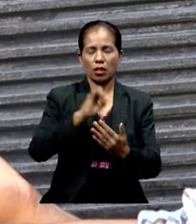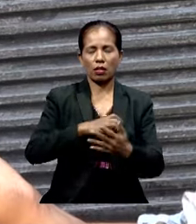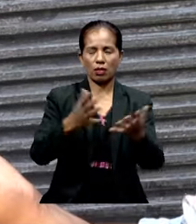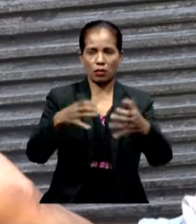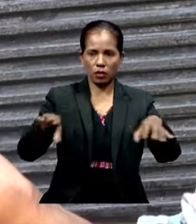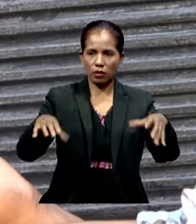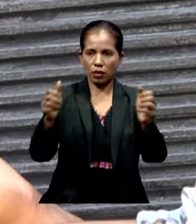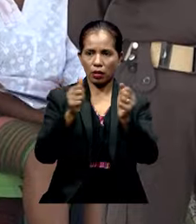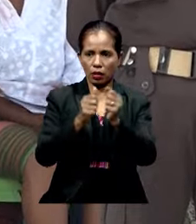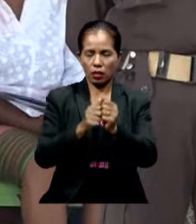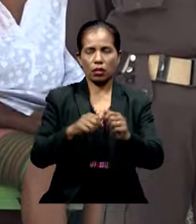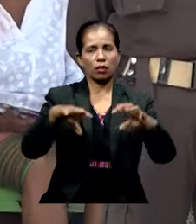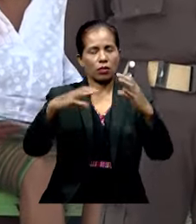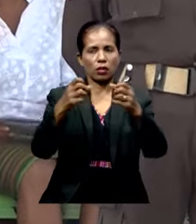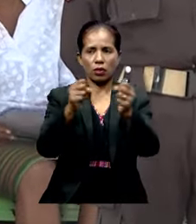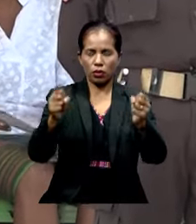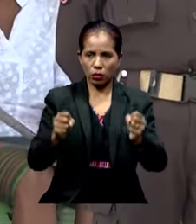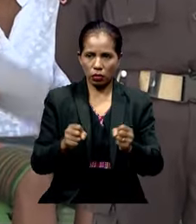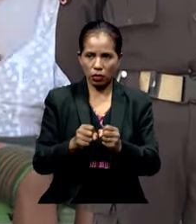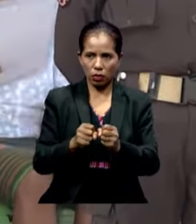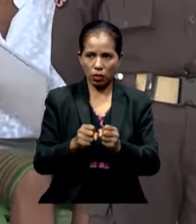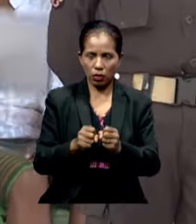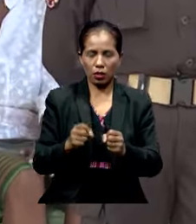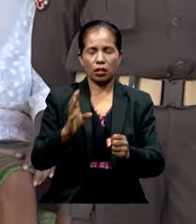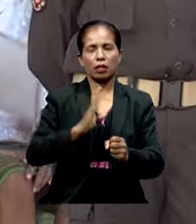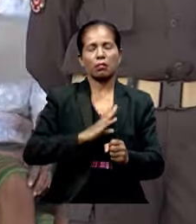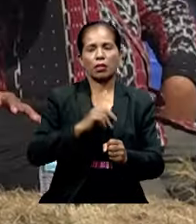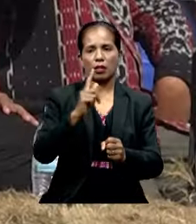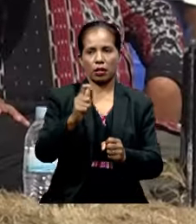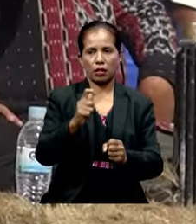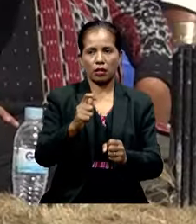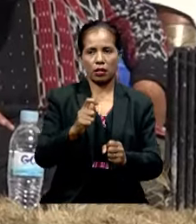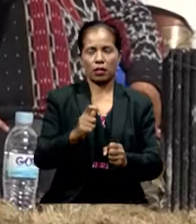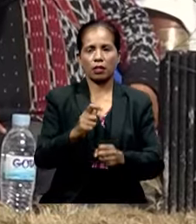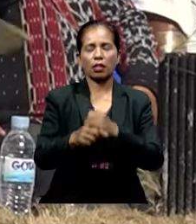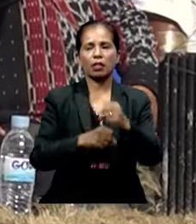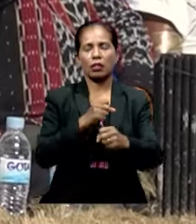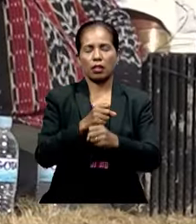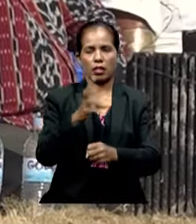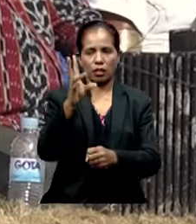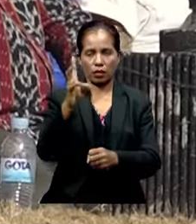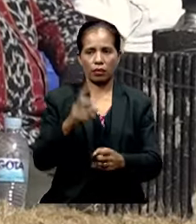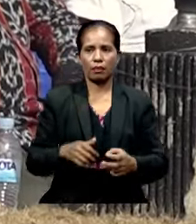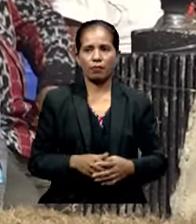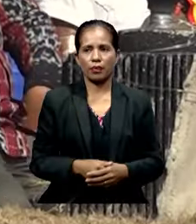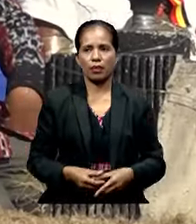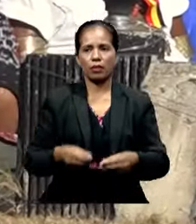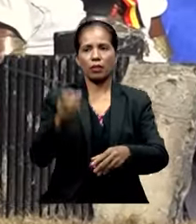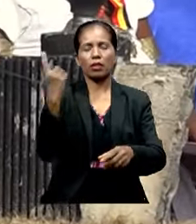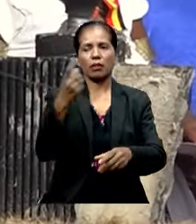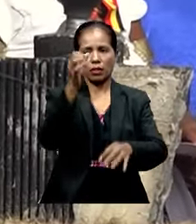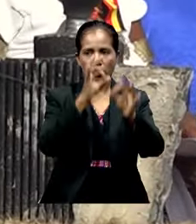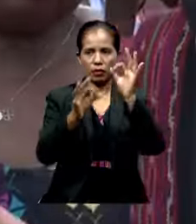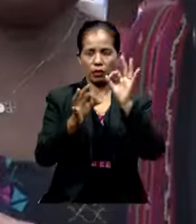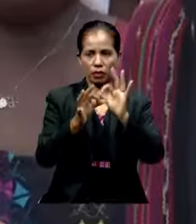serviço, é muito com o Conselho de Suco, e a Bairro PT, o mandato Tina Gitunia. Fono fatto in confianza, depositato in